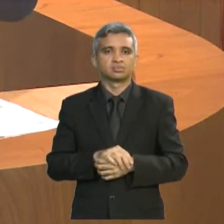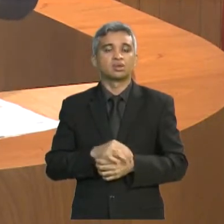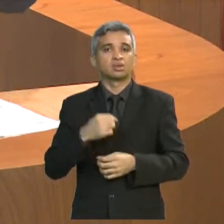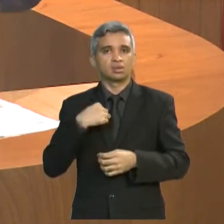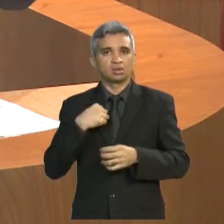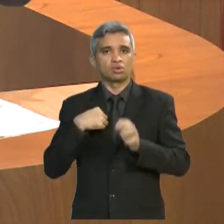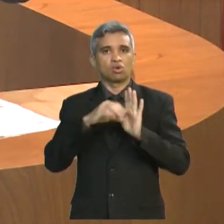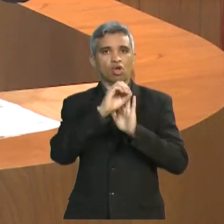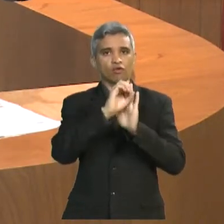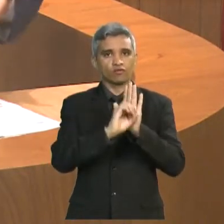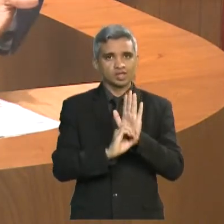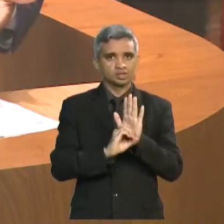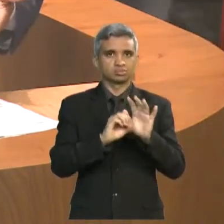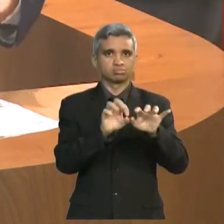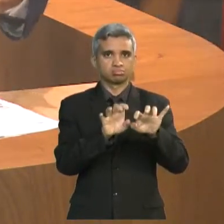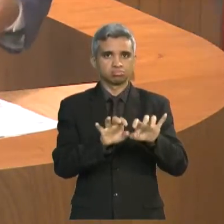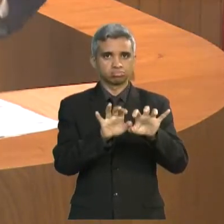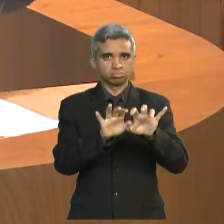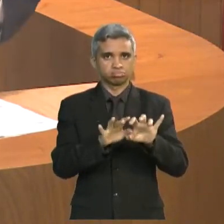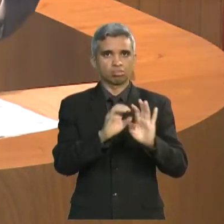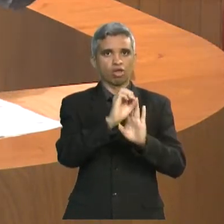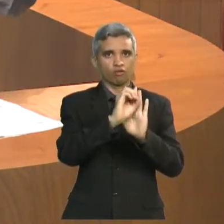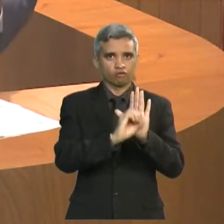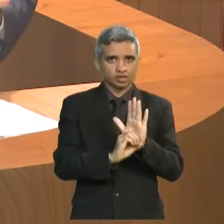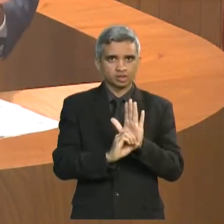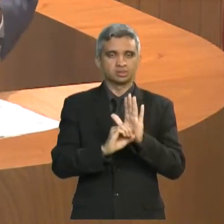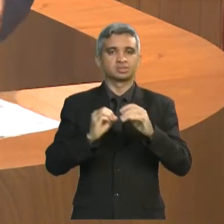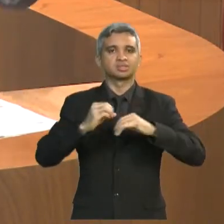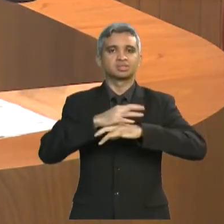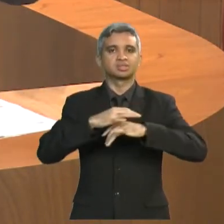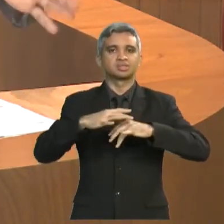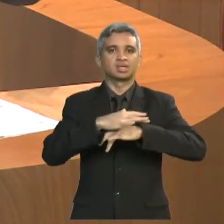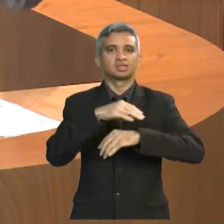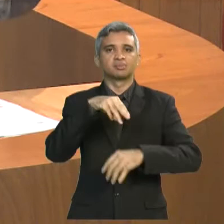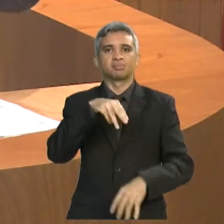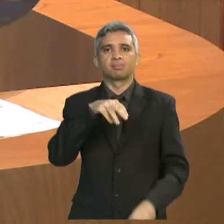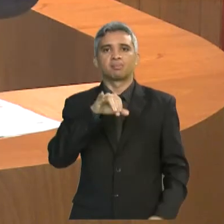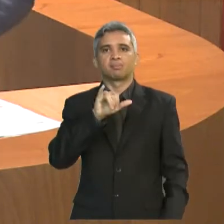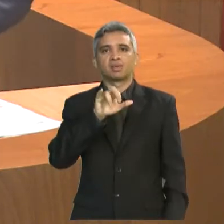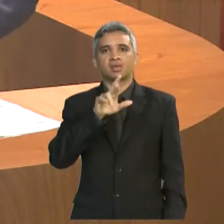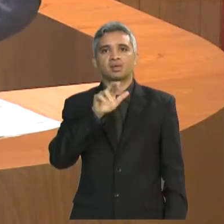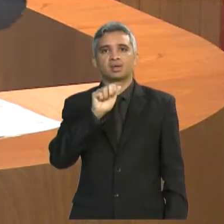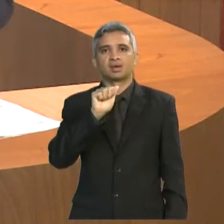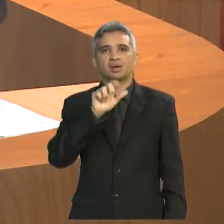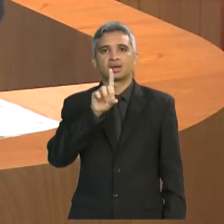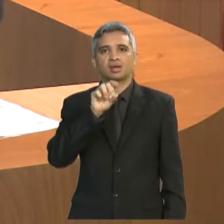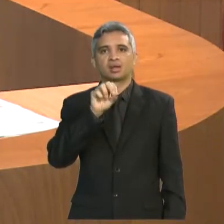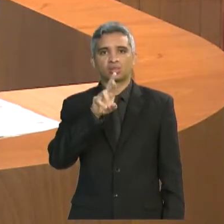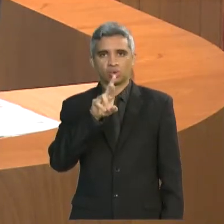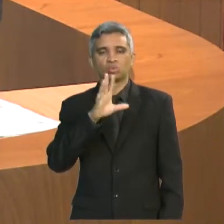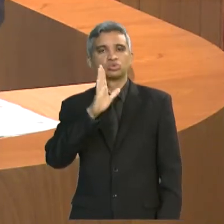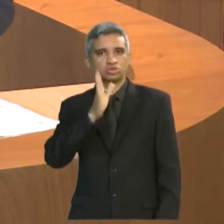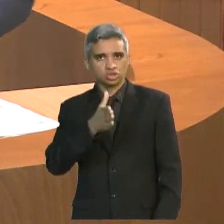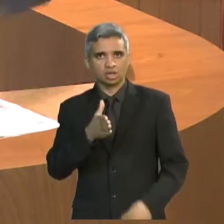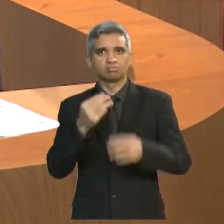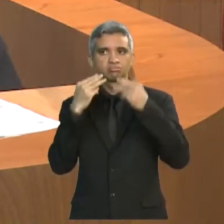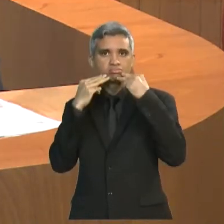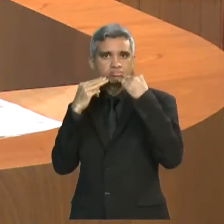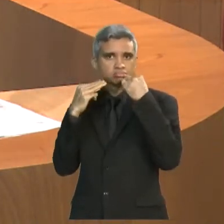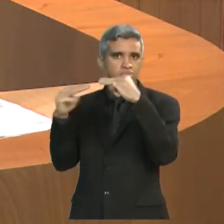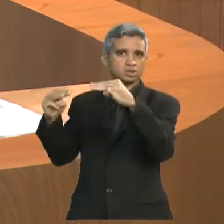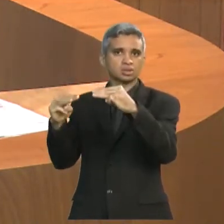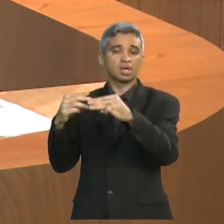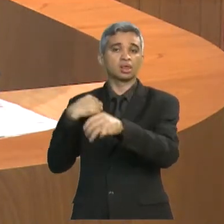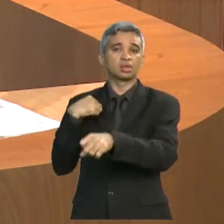altíssimos para todos os ovos na cidade de Mirador para que possam prestar os esclarecimentos quais foram as medidas adotadas da denúncia que nós fizemos